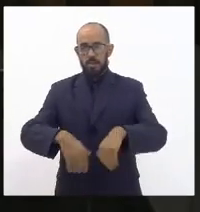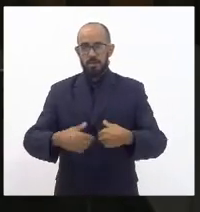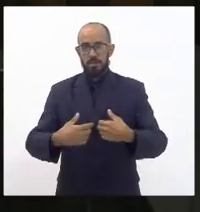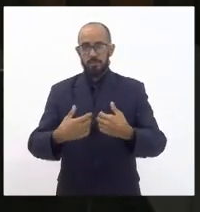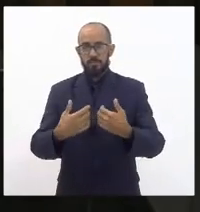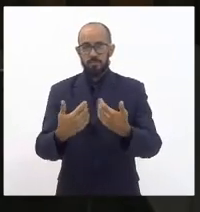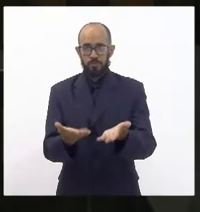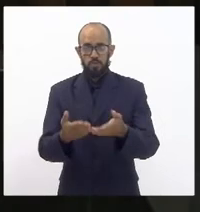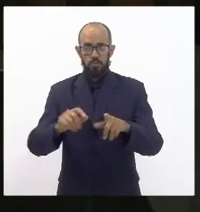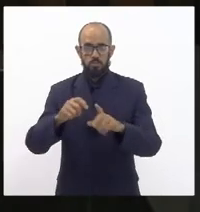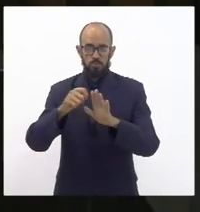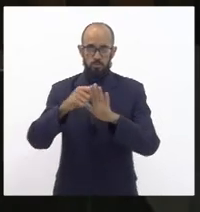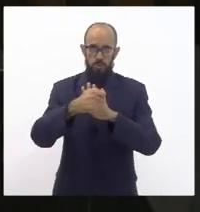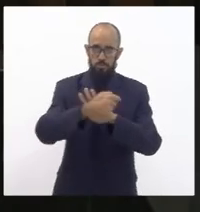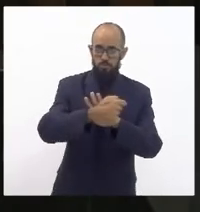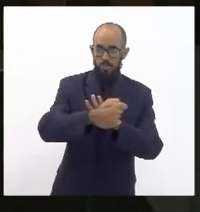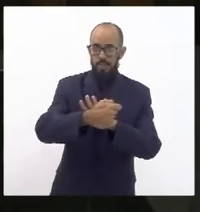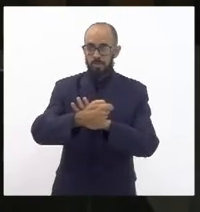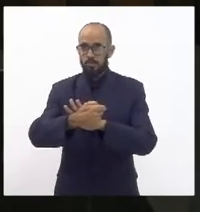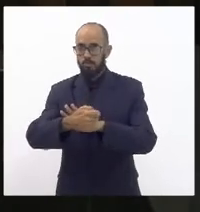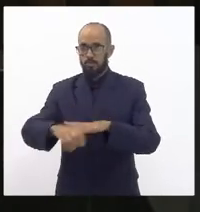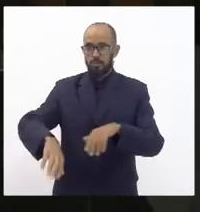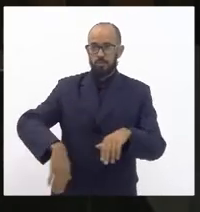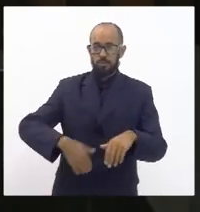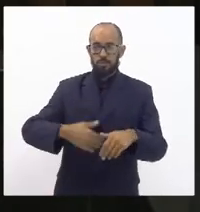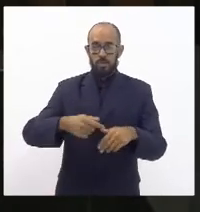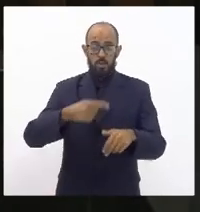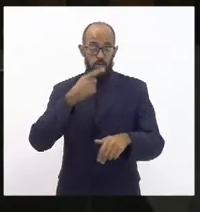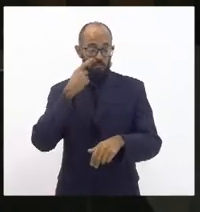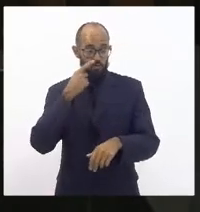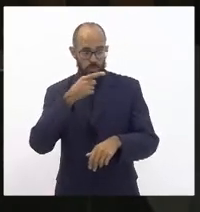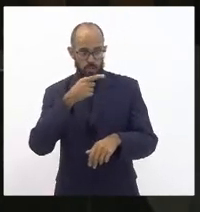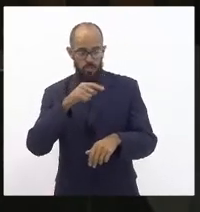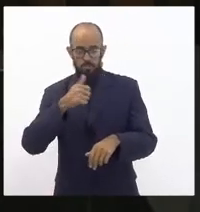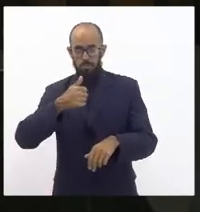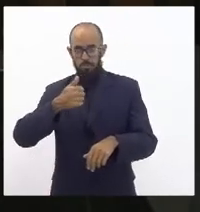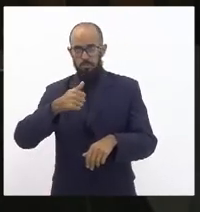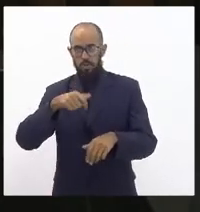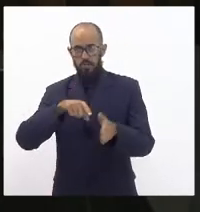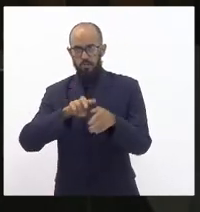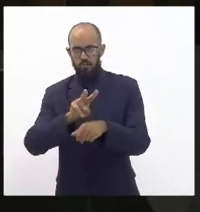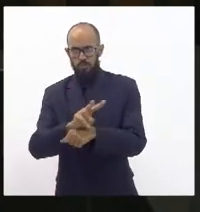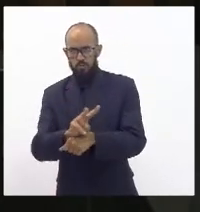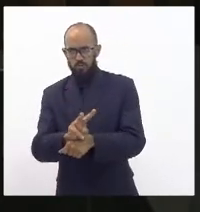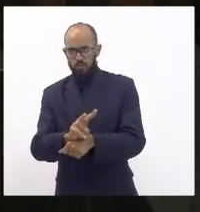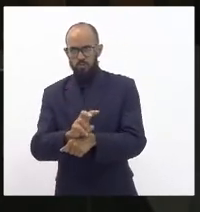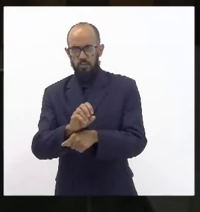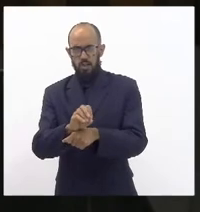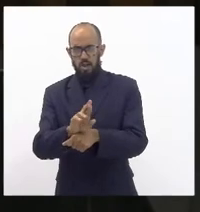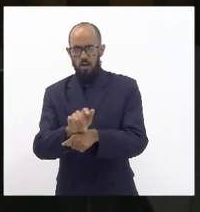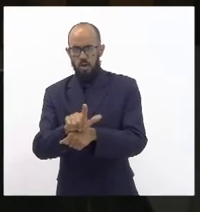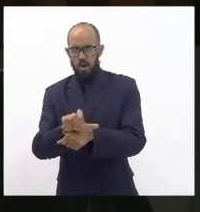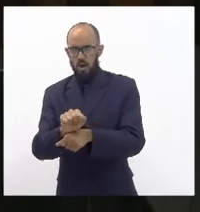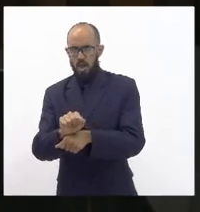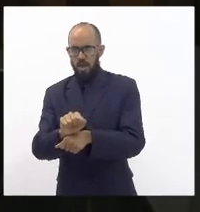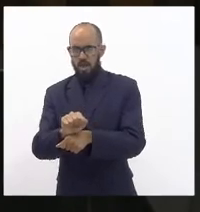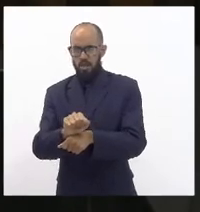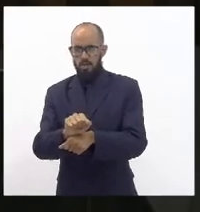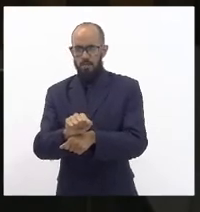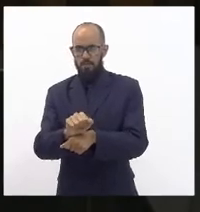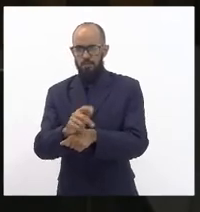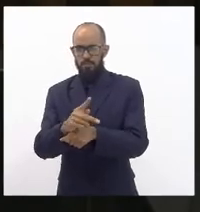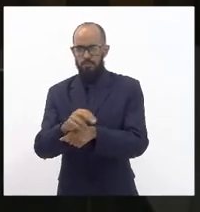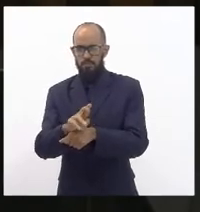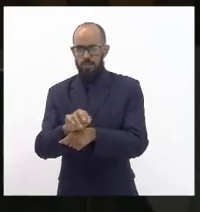próximos meses mas tratei Hoje fui a primeira vistoria que foi fazer Foi no parque Orla Piratininga Vamos Todos sabem a gente tem